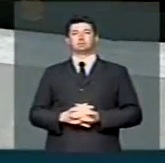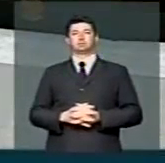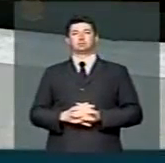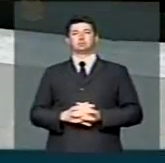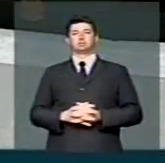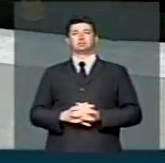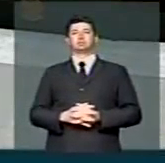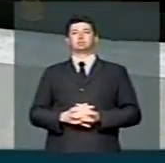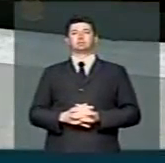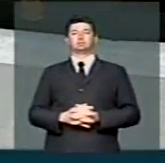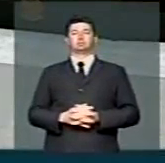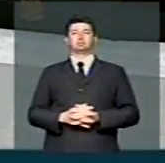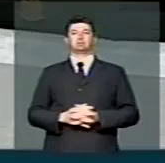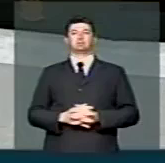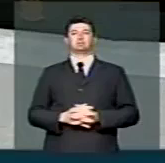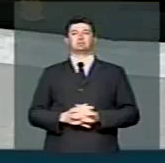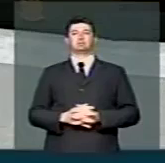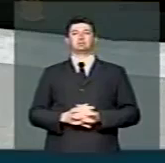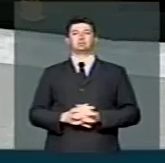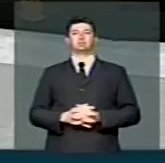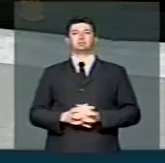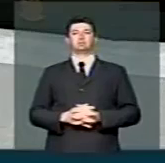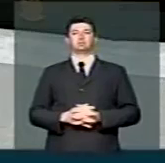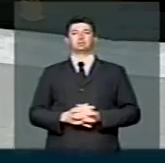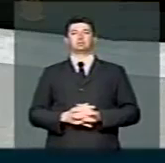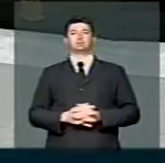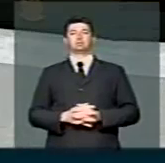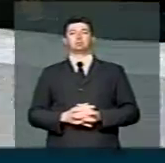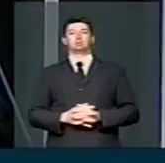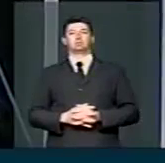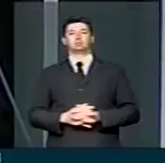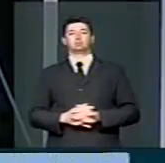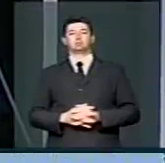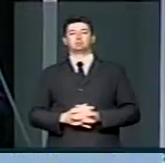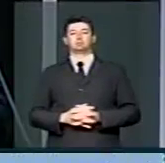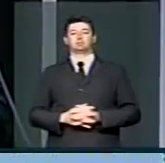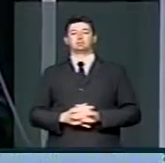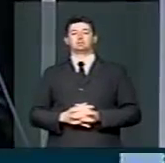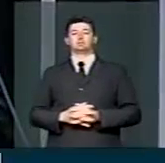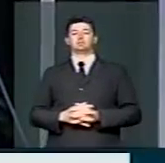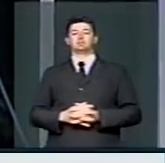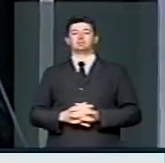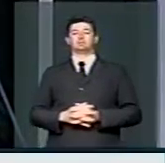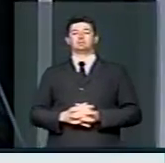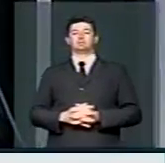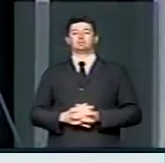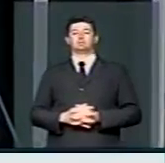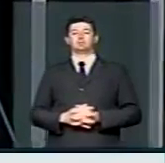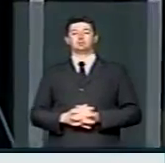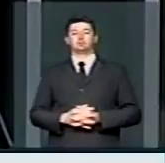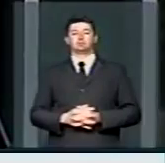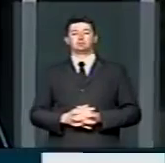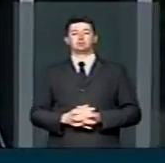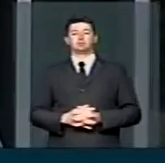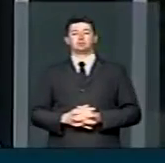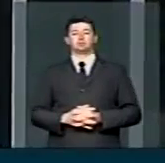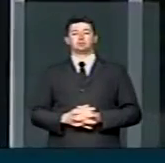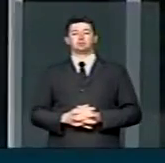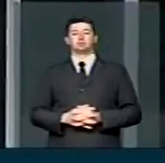senhores deputados, senhoras deputadas, do público que